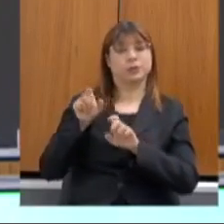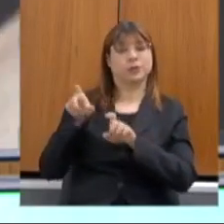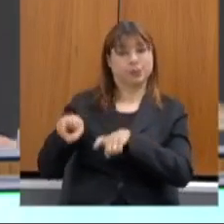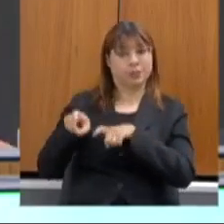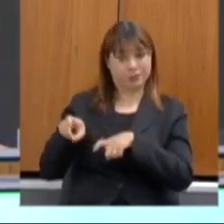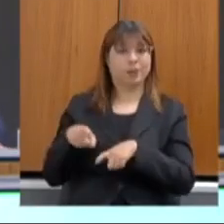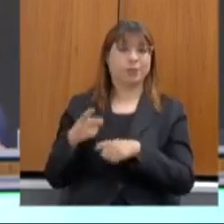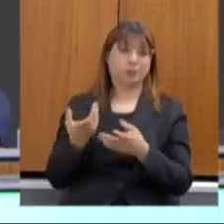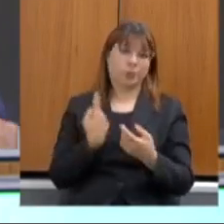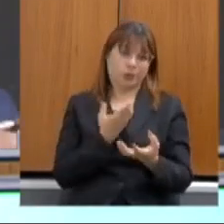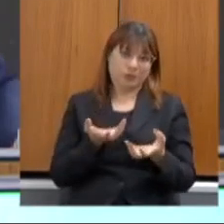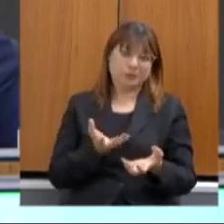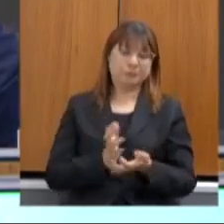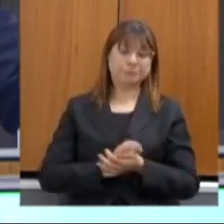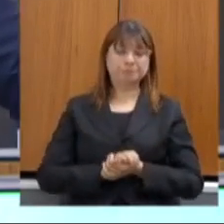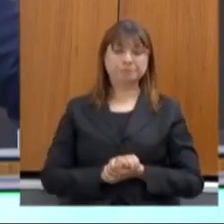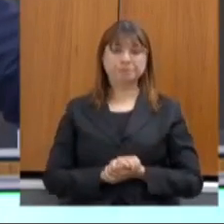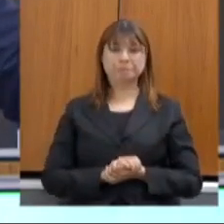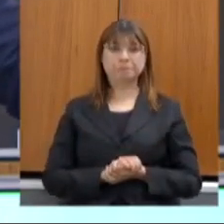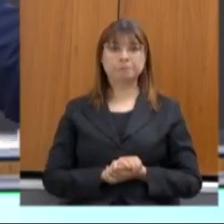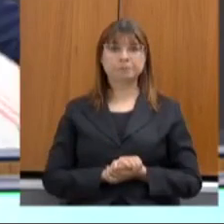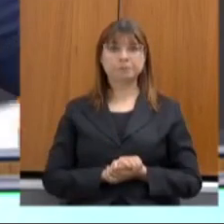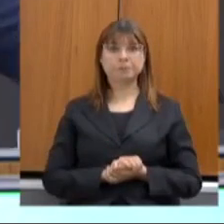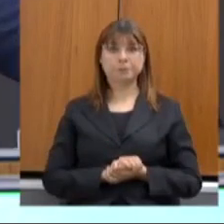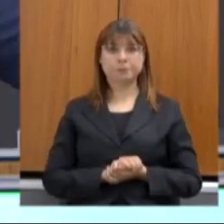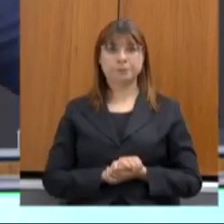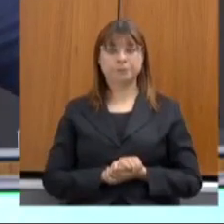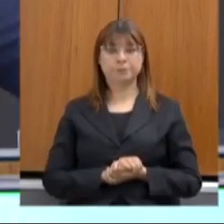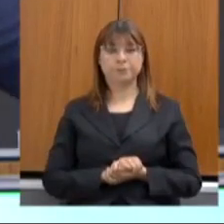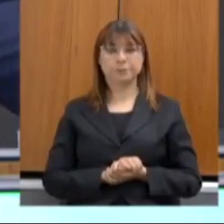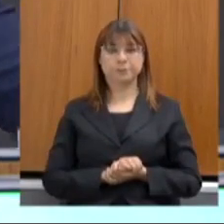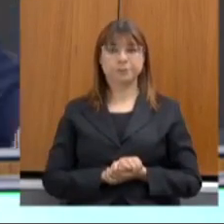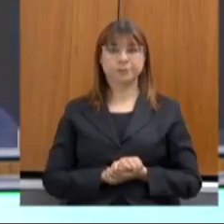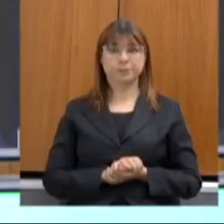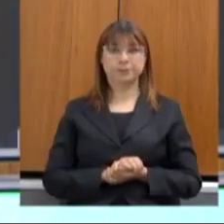gente espera sim pode passar